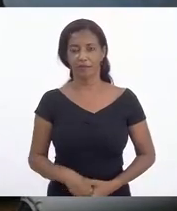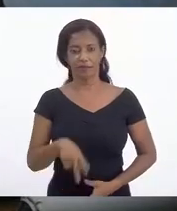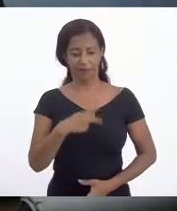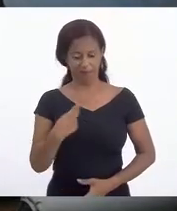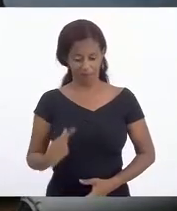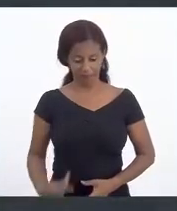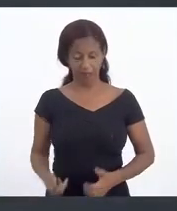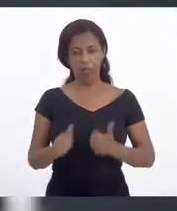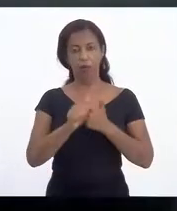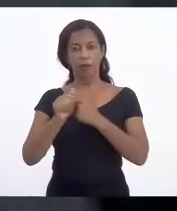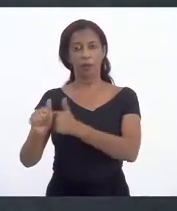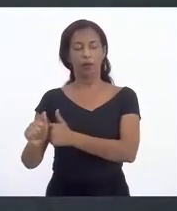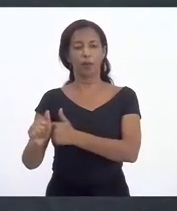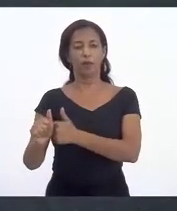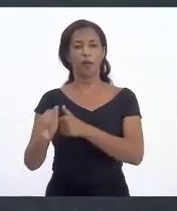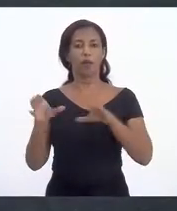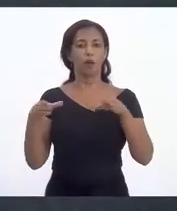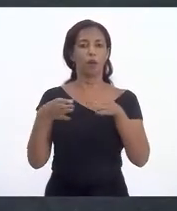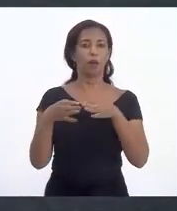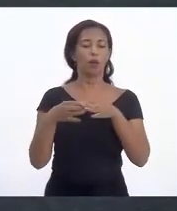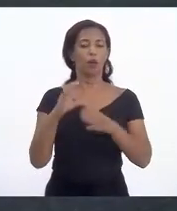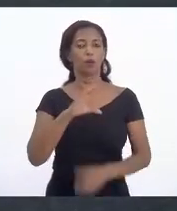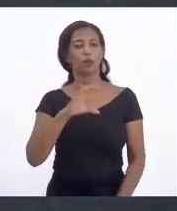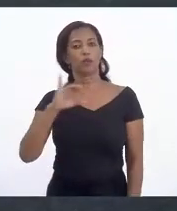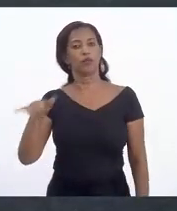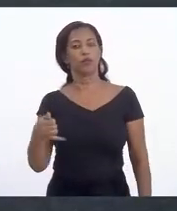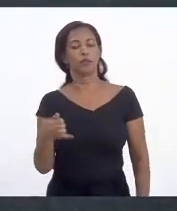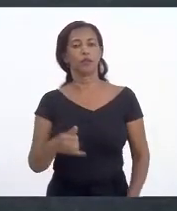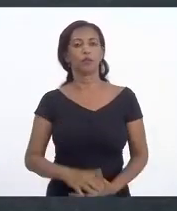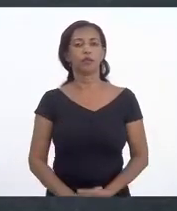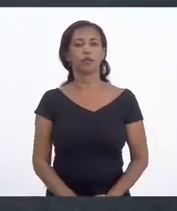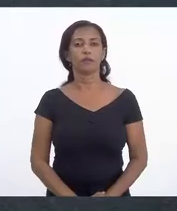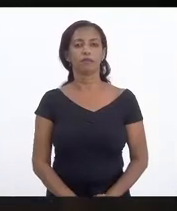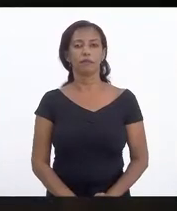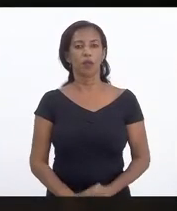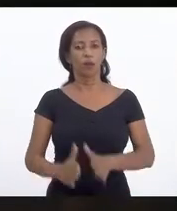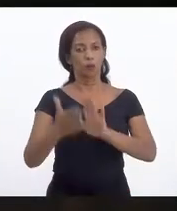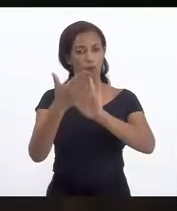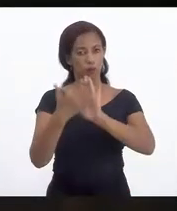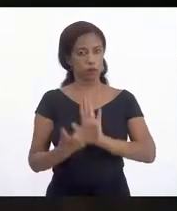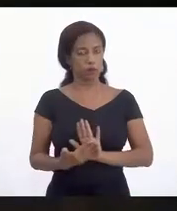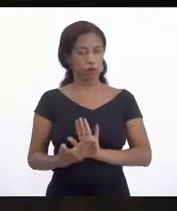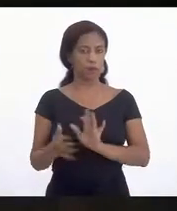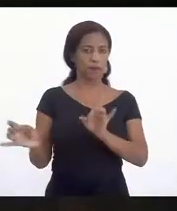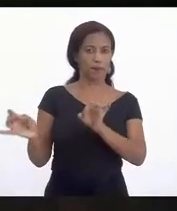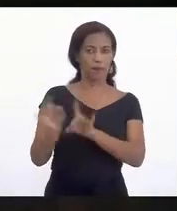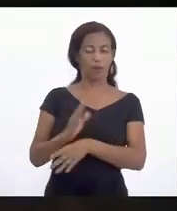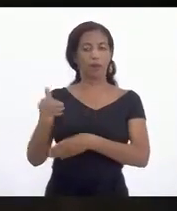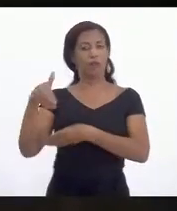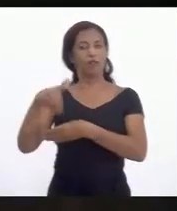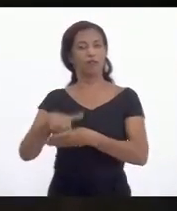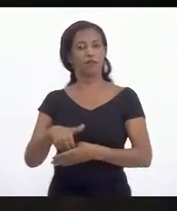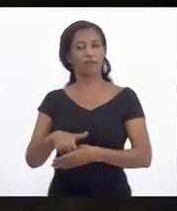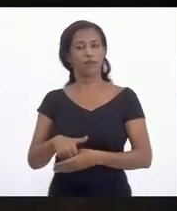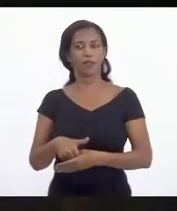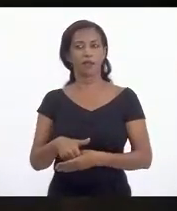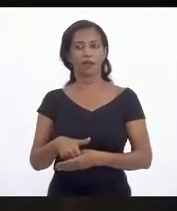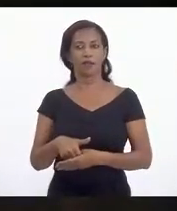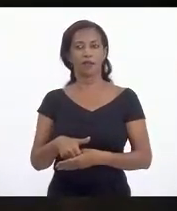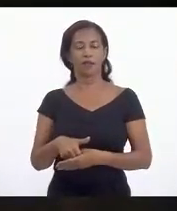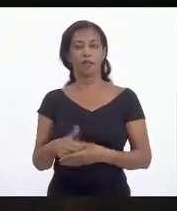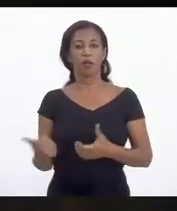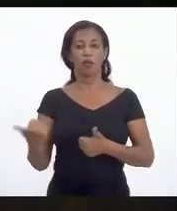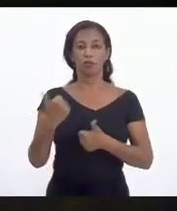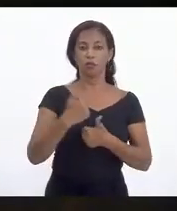Presidente, eu acompanho o parecer da Comissão de Constituição e Justiça. Com os pareceres emitidos em votação